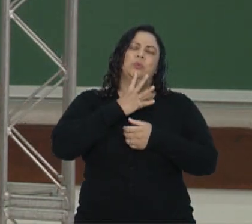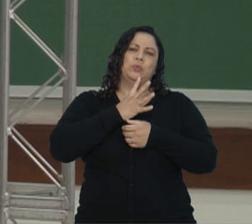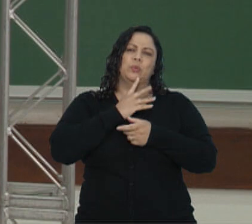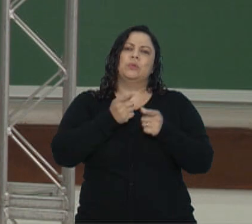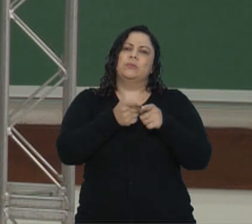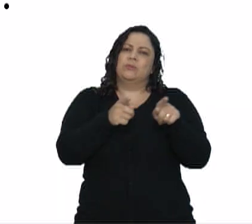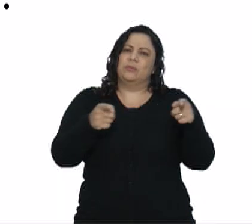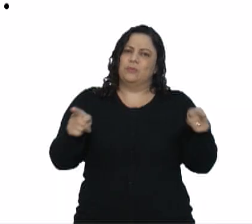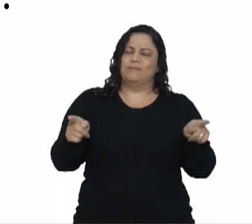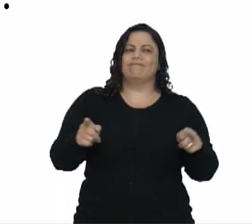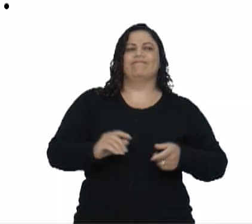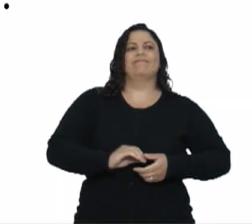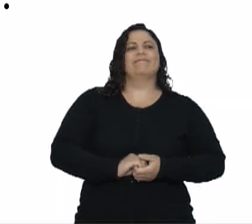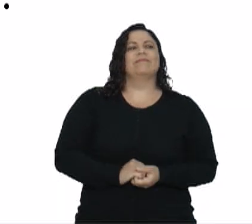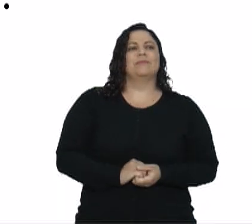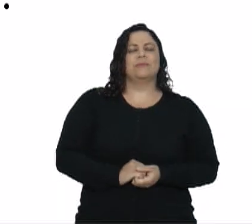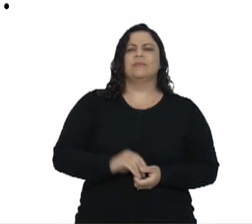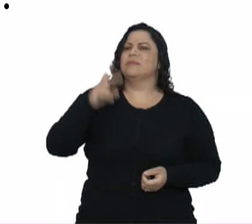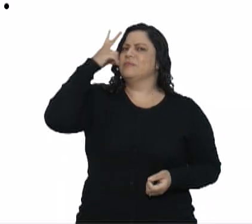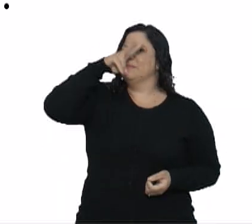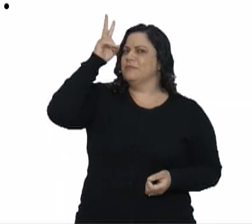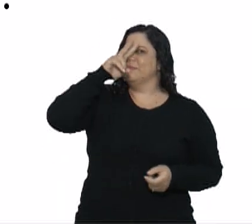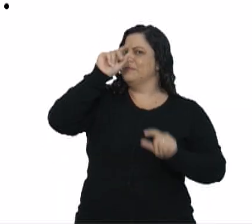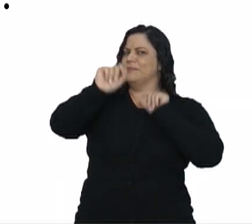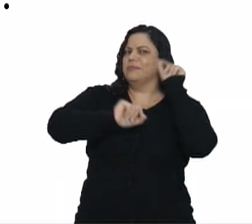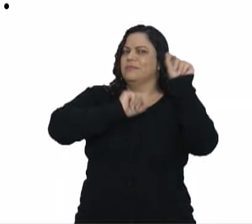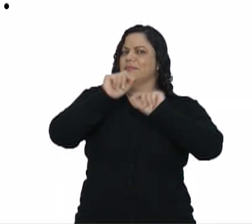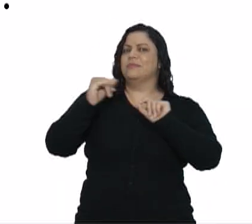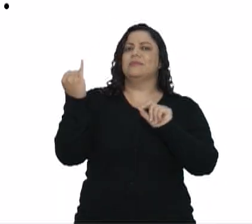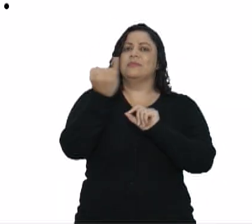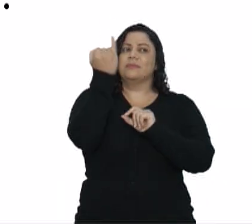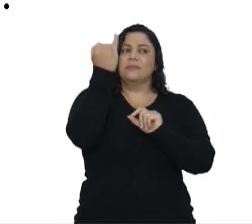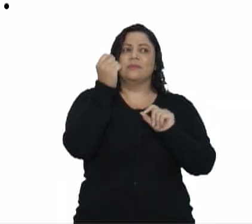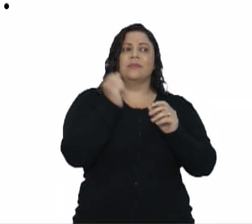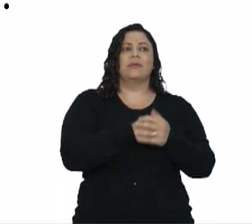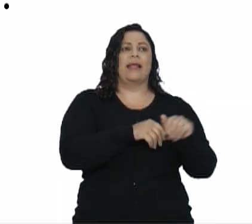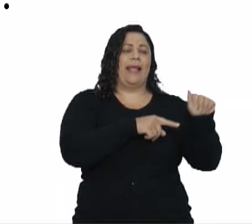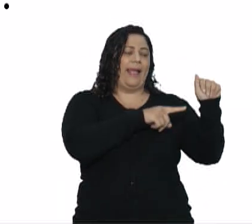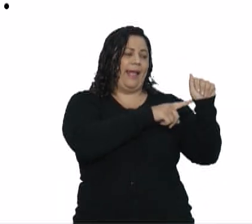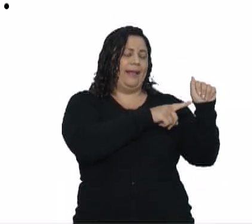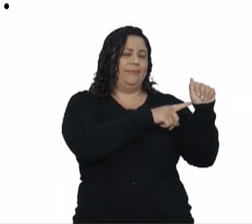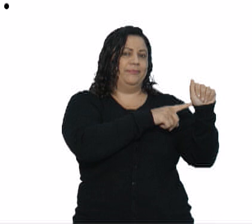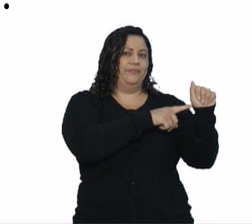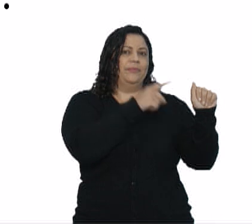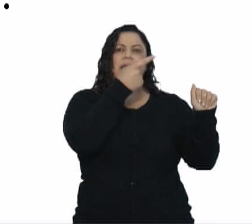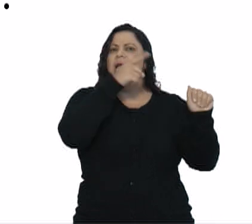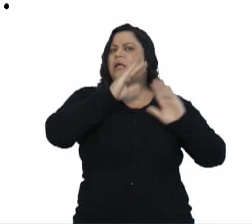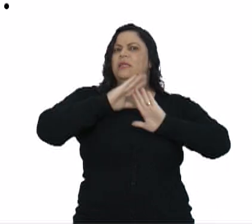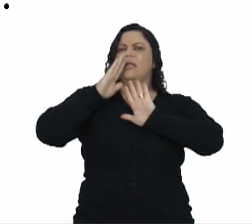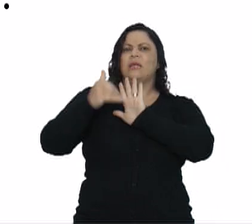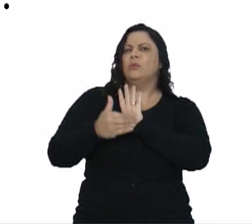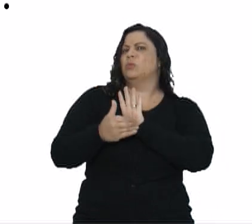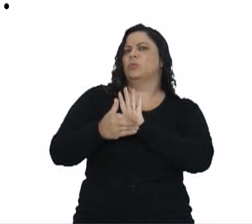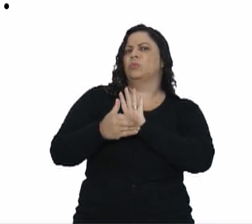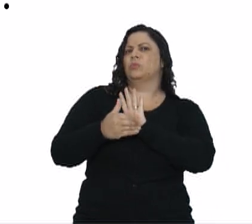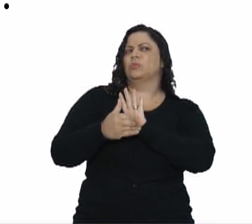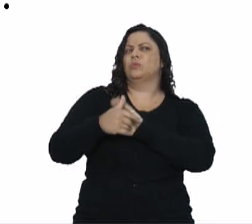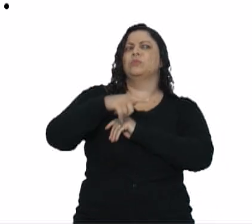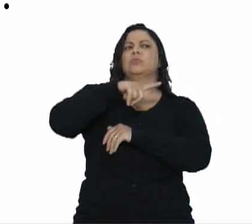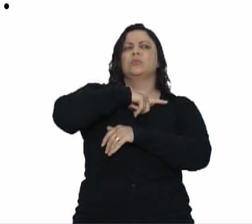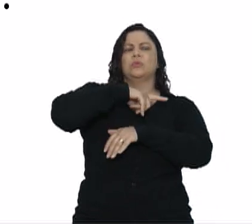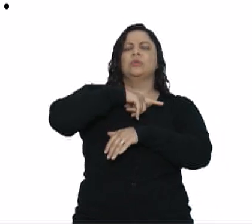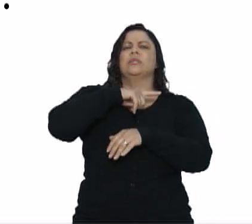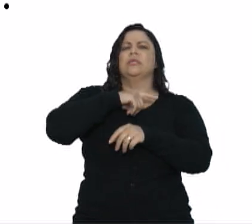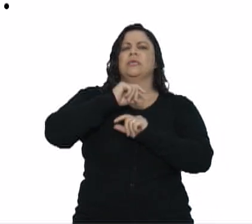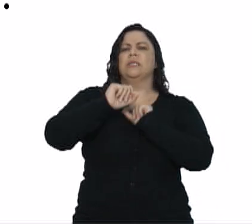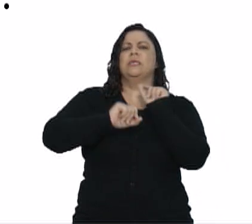lá. Tente lembrar qual a preposição necessária nessas regências. Veja, letra A, nem todos tinham antipatia, ele.